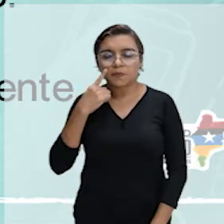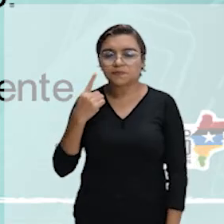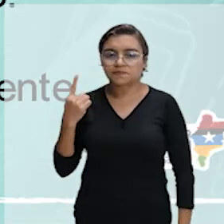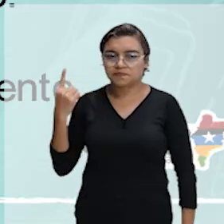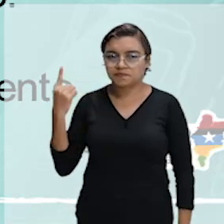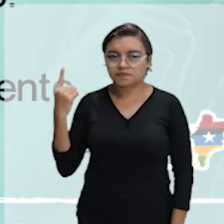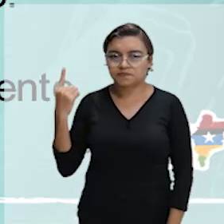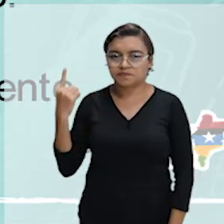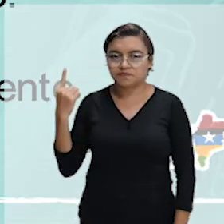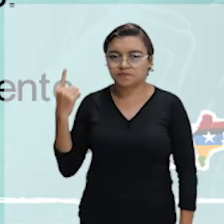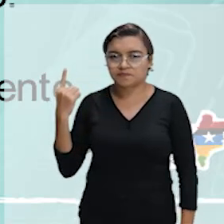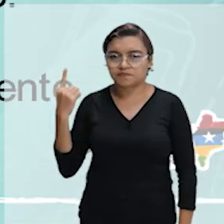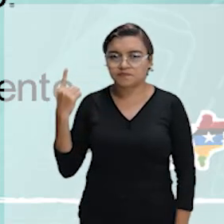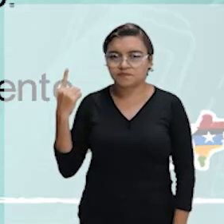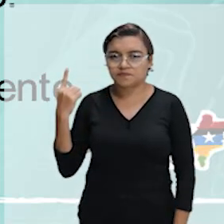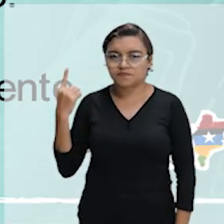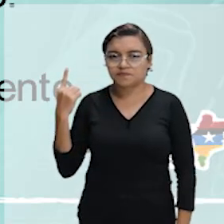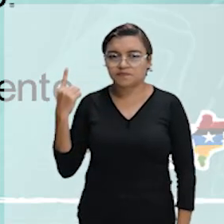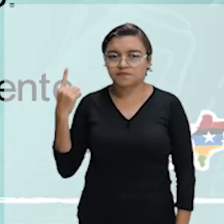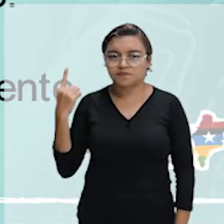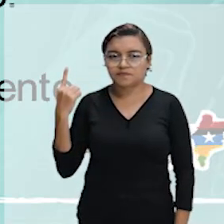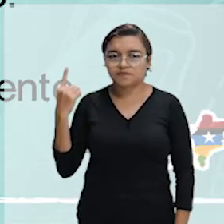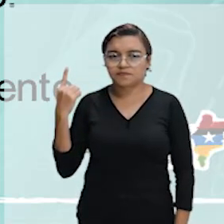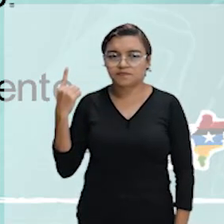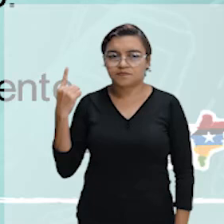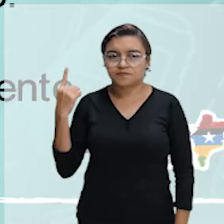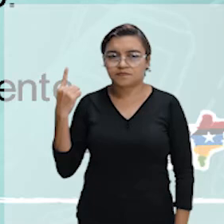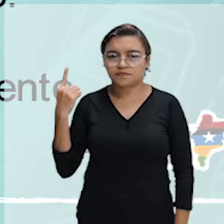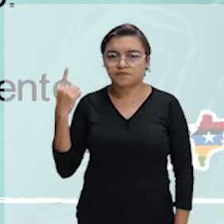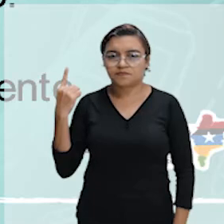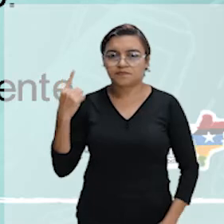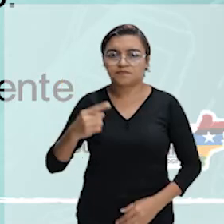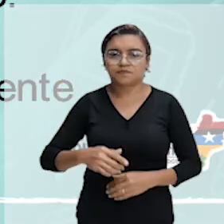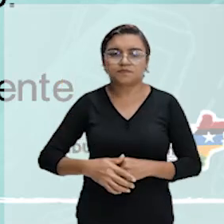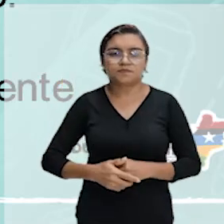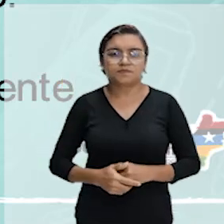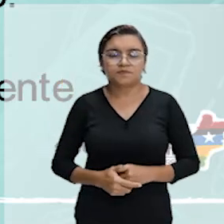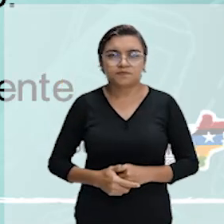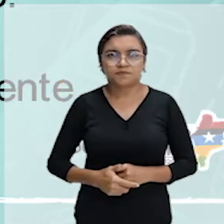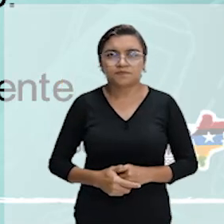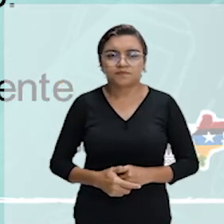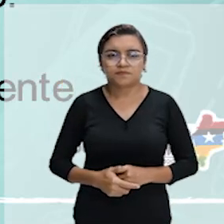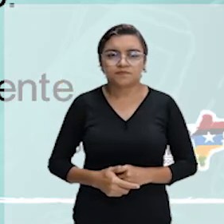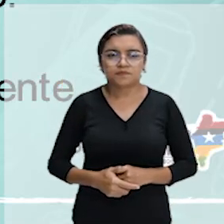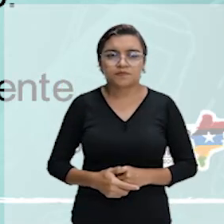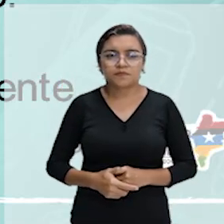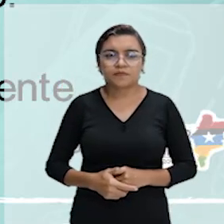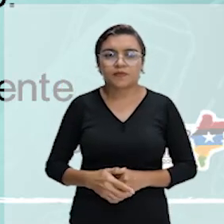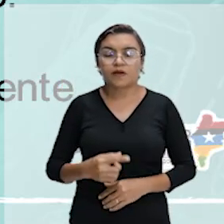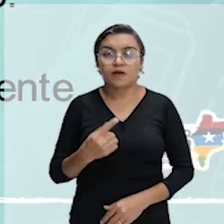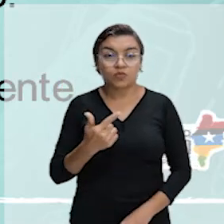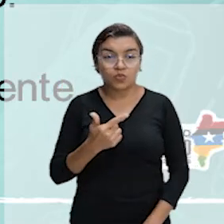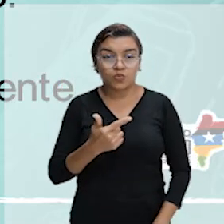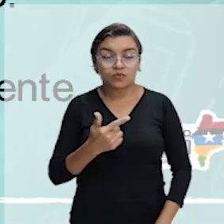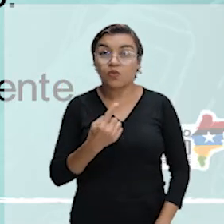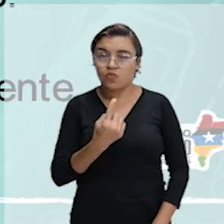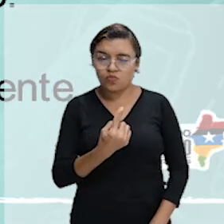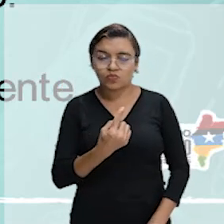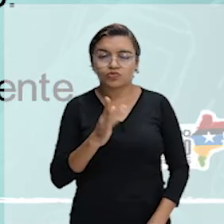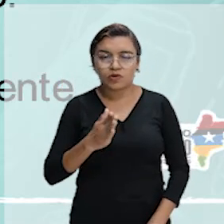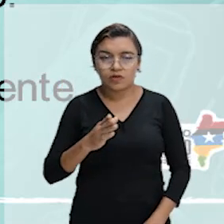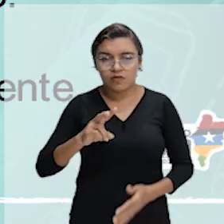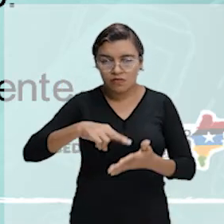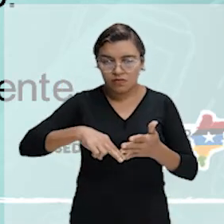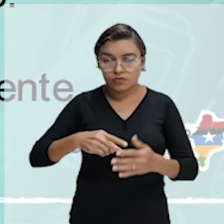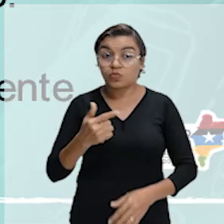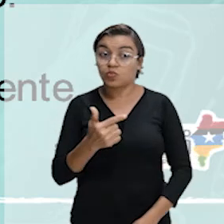proibir legalmente apenas o que é moralmente incorreto. 2. Os filhos mentirem para